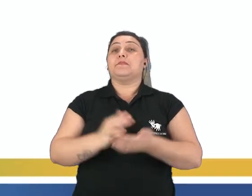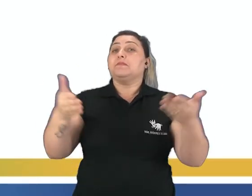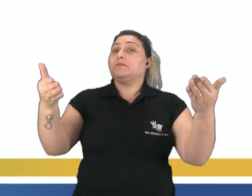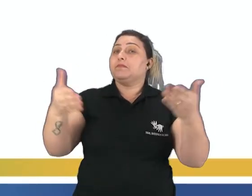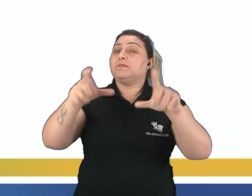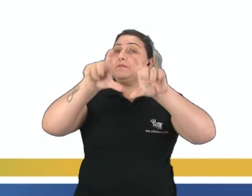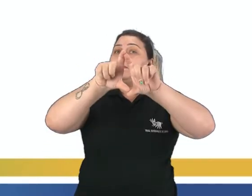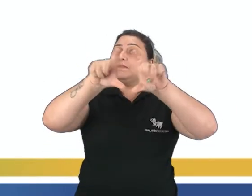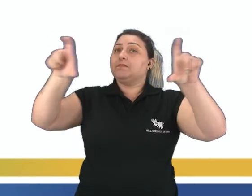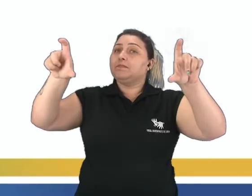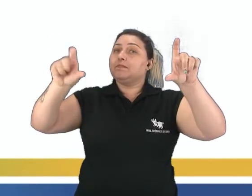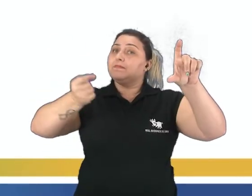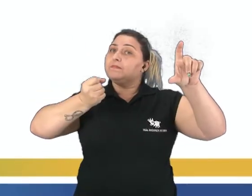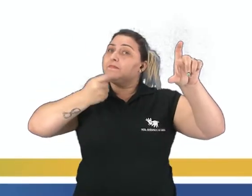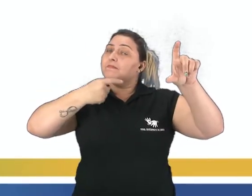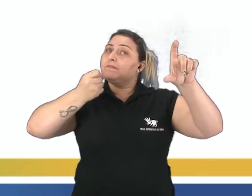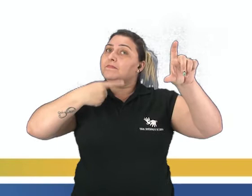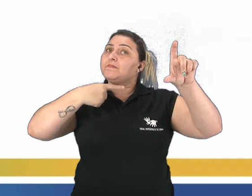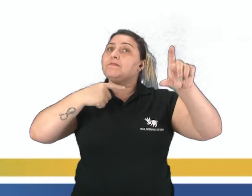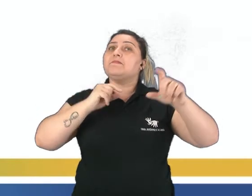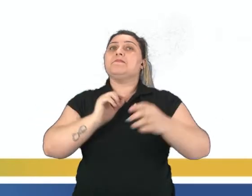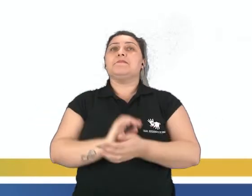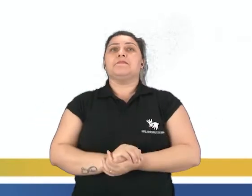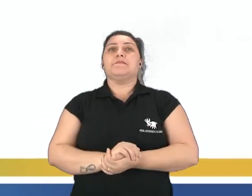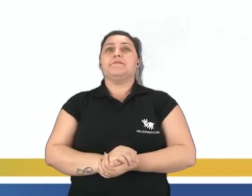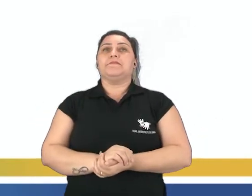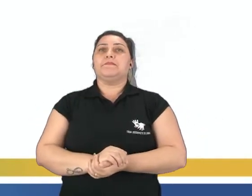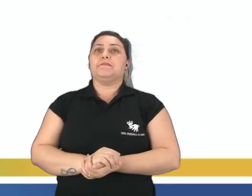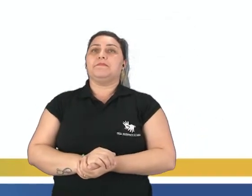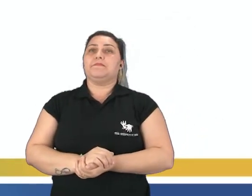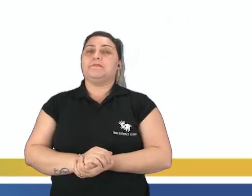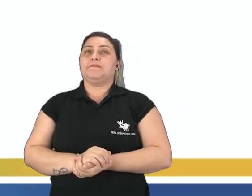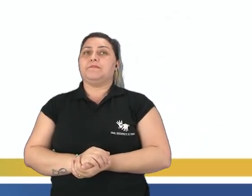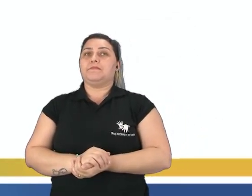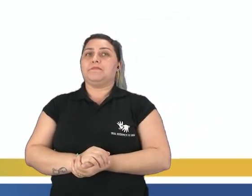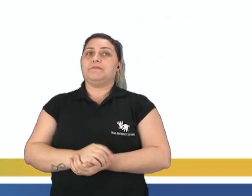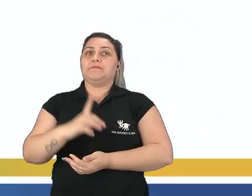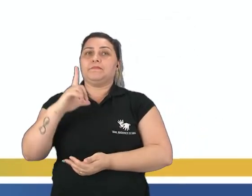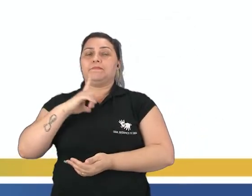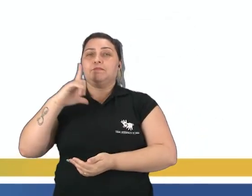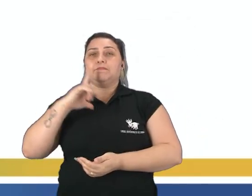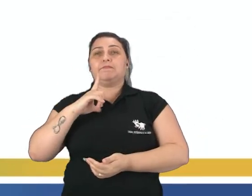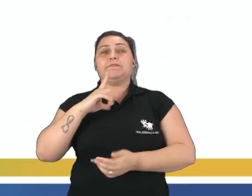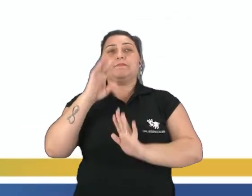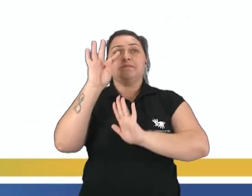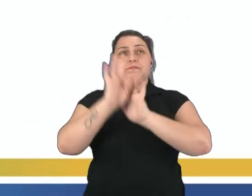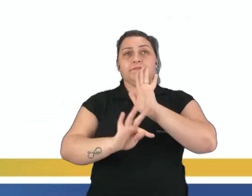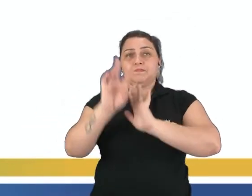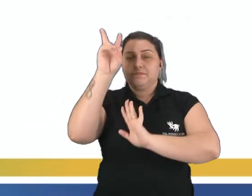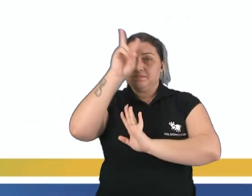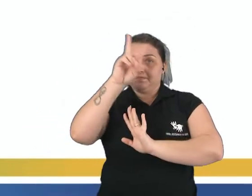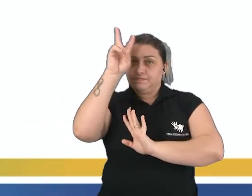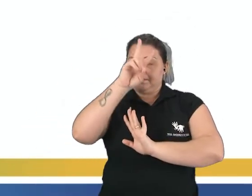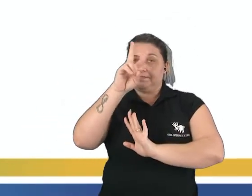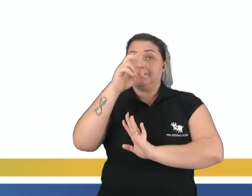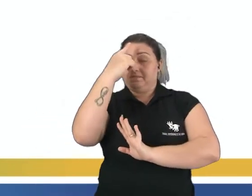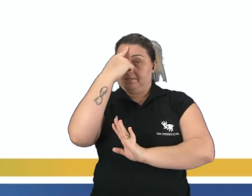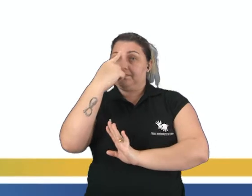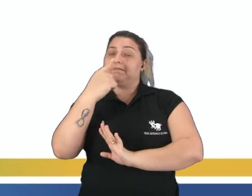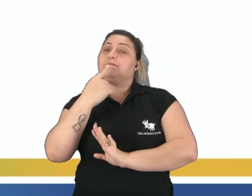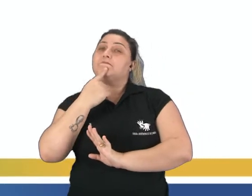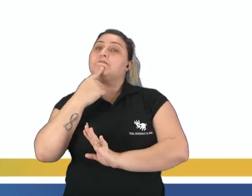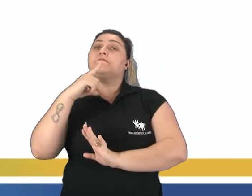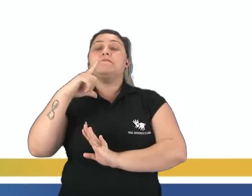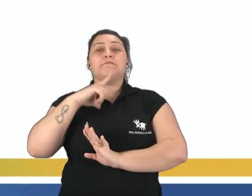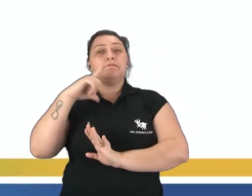Agora aqui nós temos, né, um outro tipo de texto. Nós temos aqui um texto, uma história, né, que temos imagens